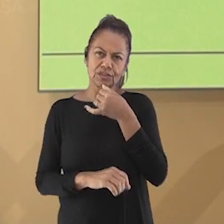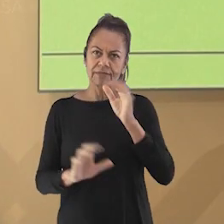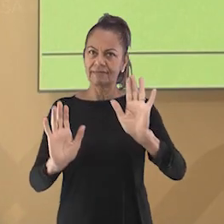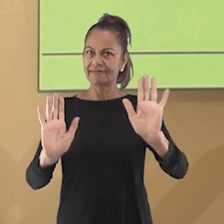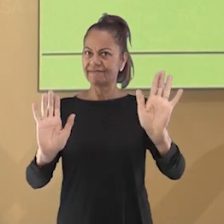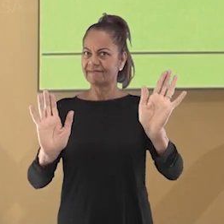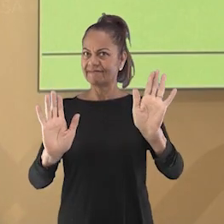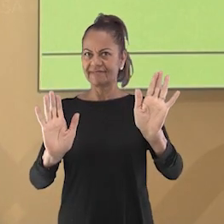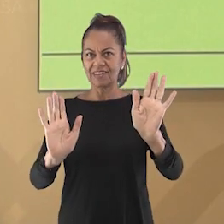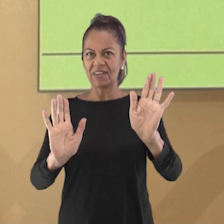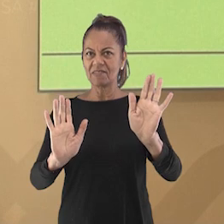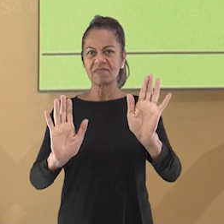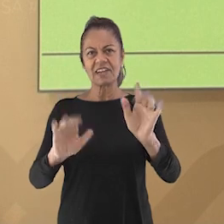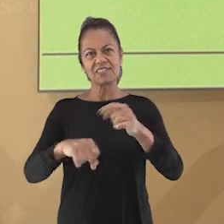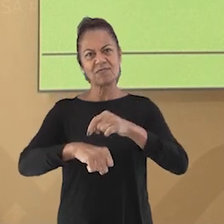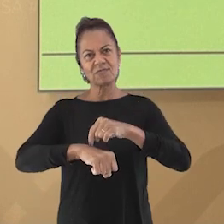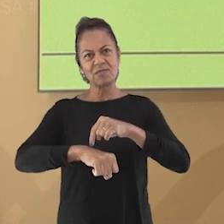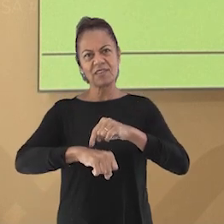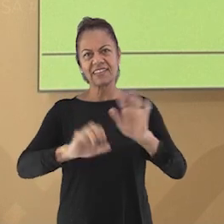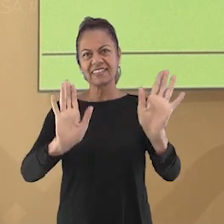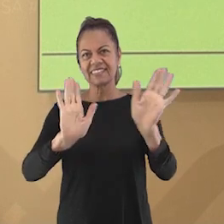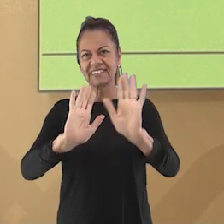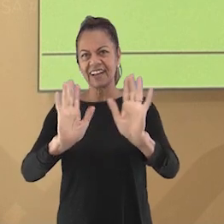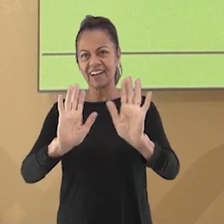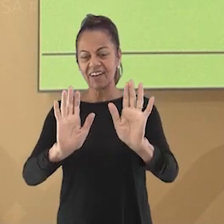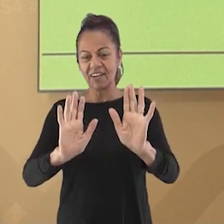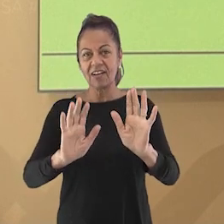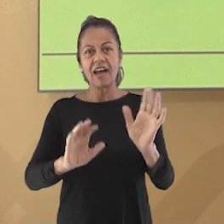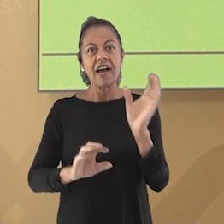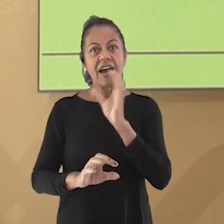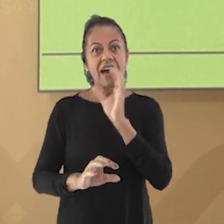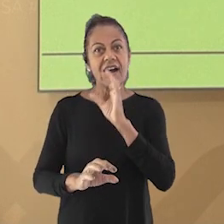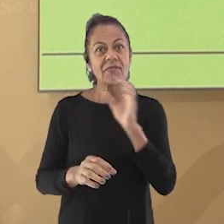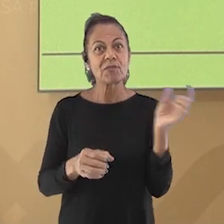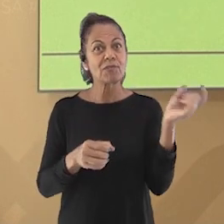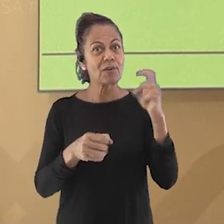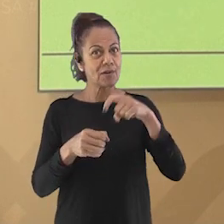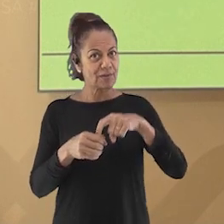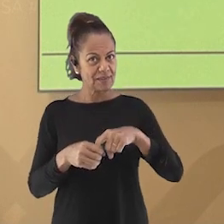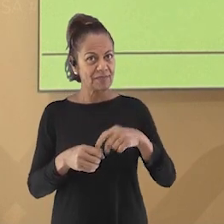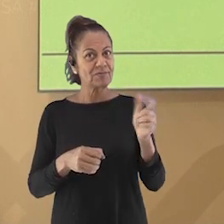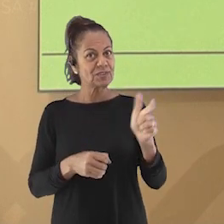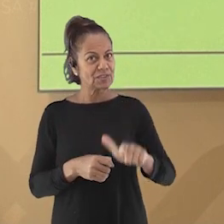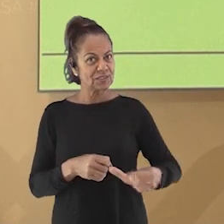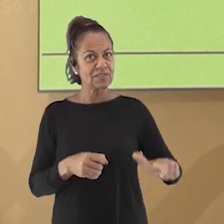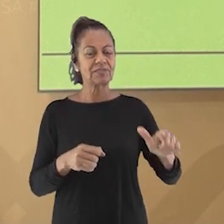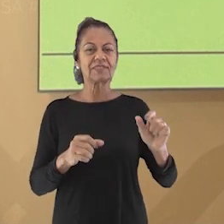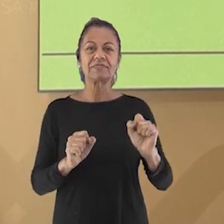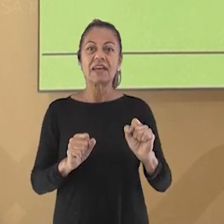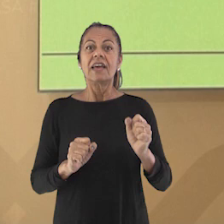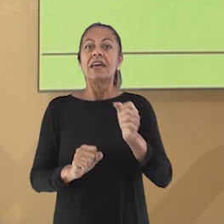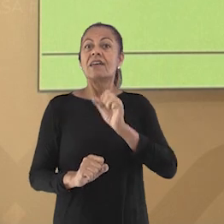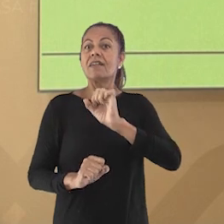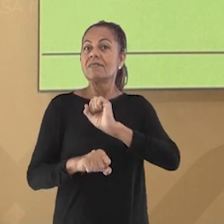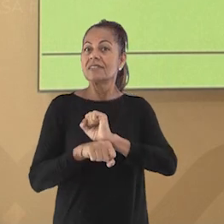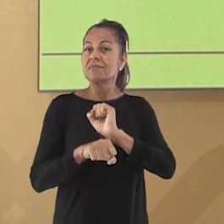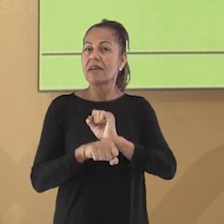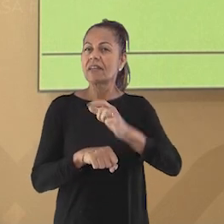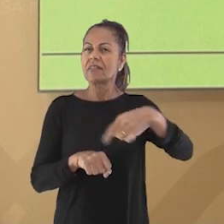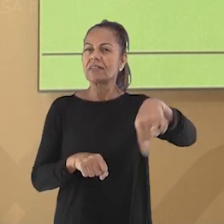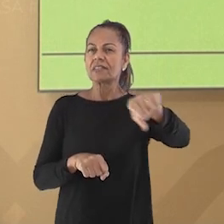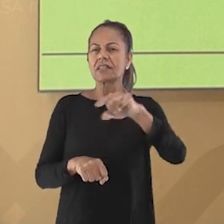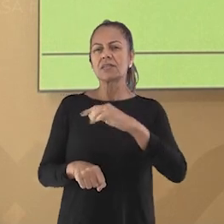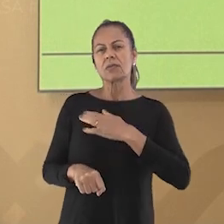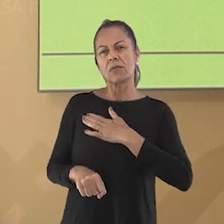tristes, mas chegou a hora de dar tchau. Logo, logo estaremos aqui novamente. Eu espero que você